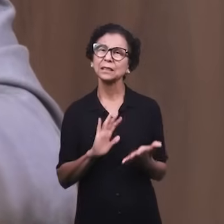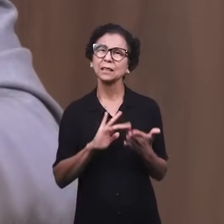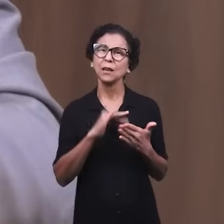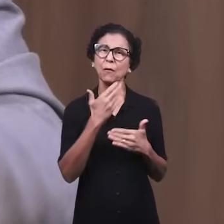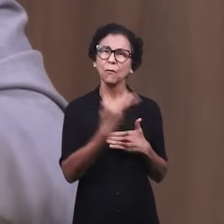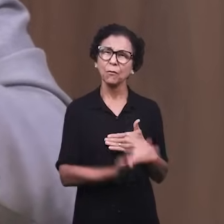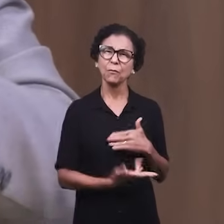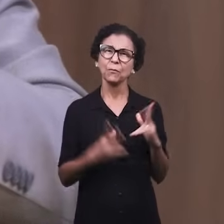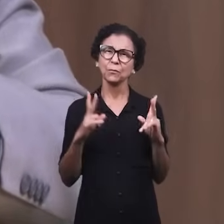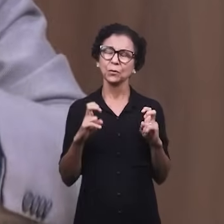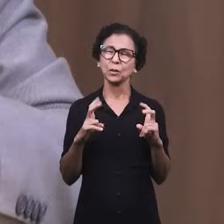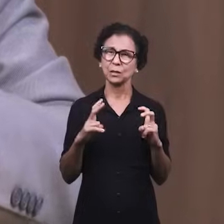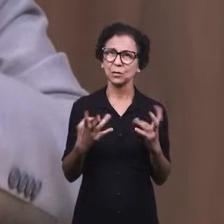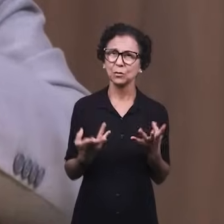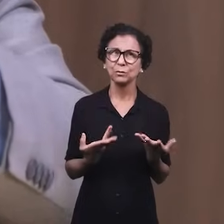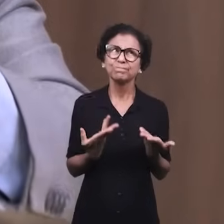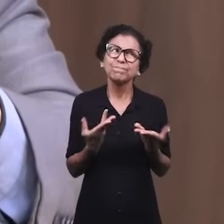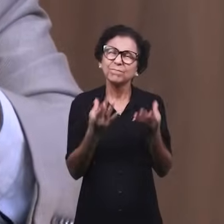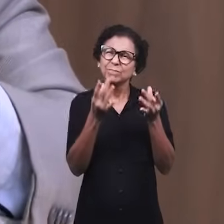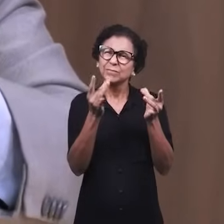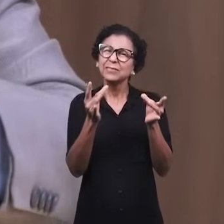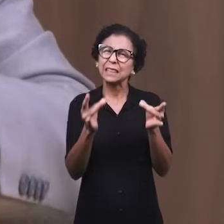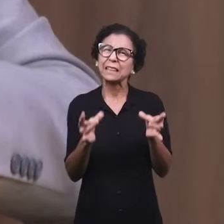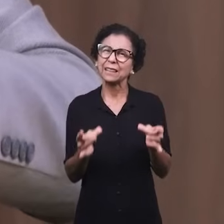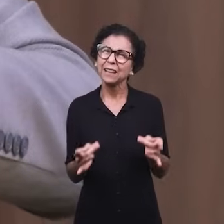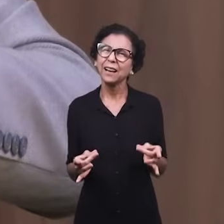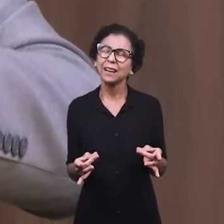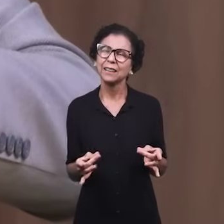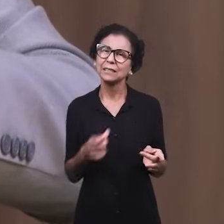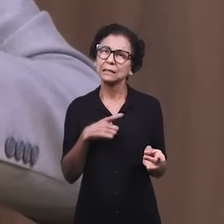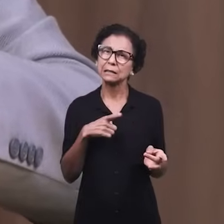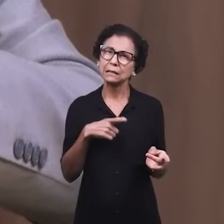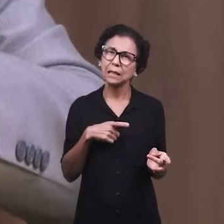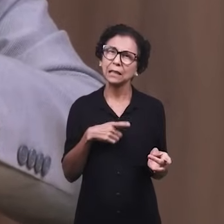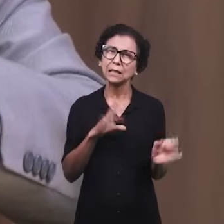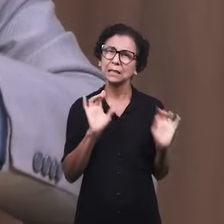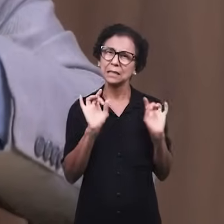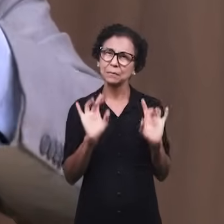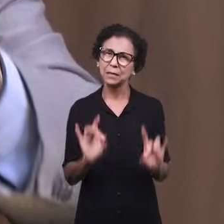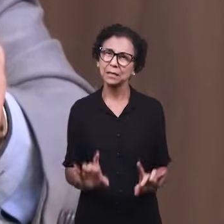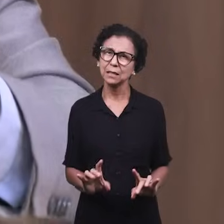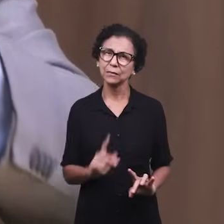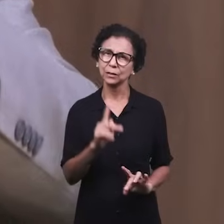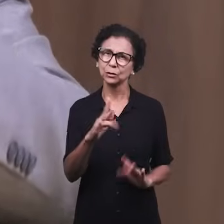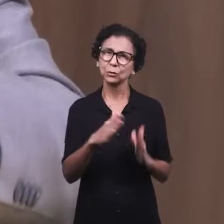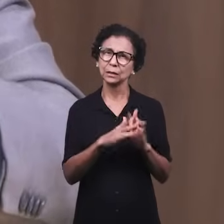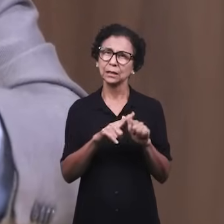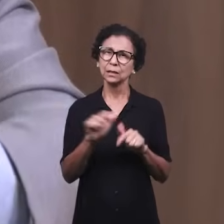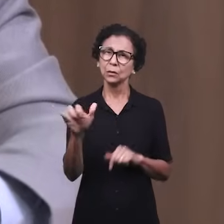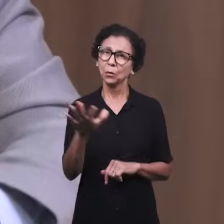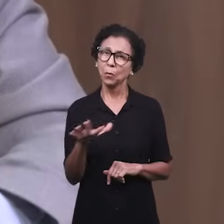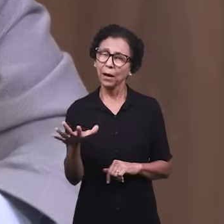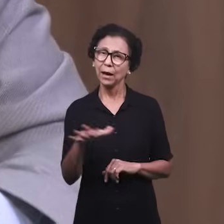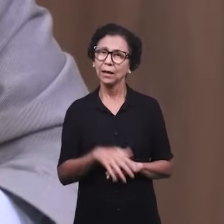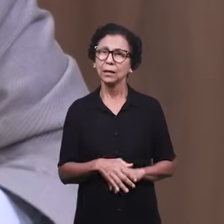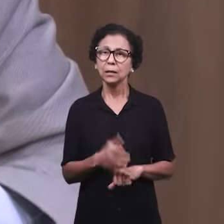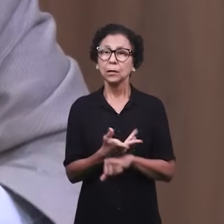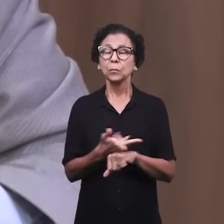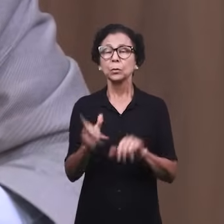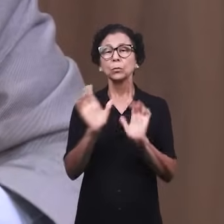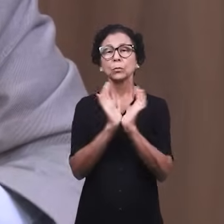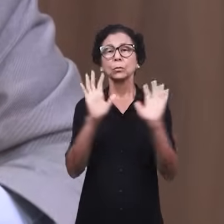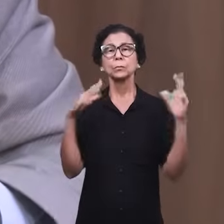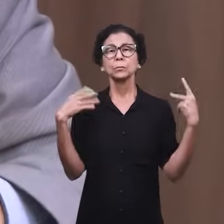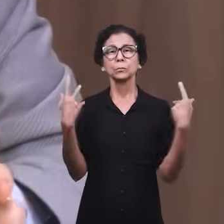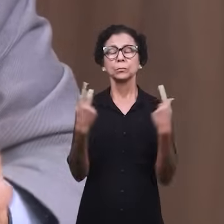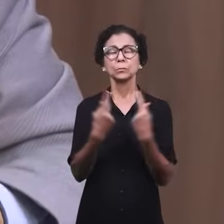que foi trazido aqui h há um detalhe há uma situação específica na sua área na sua igreja procura o presbitério entra